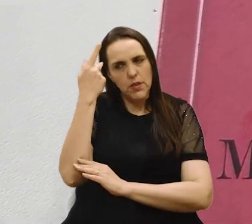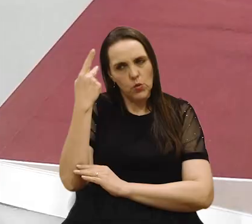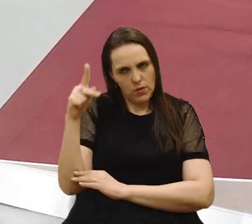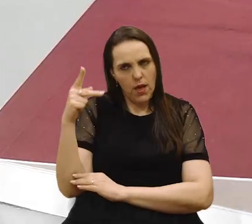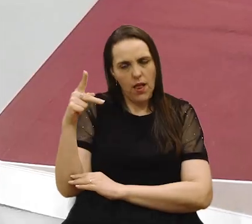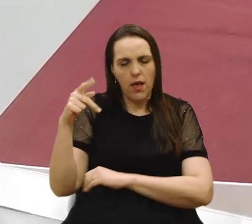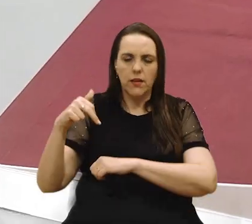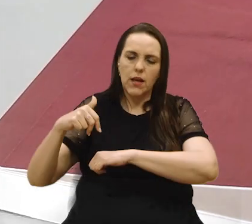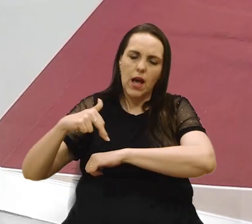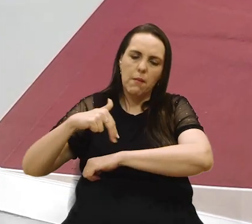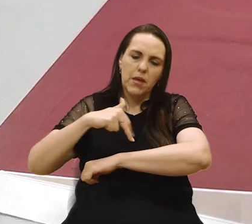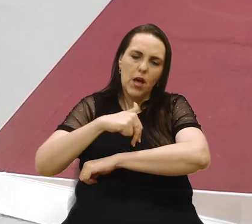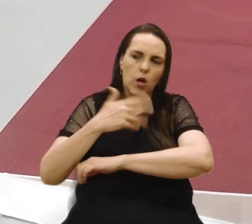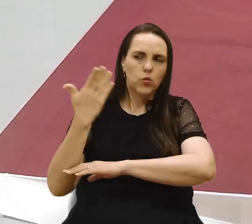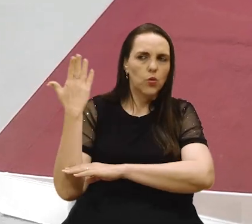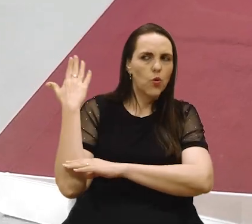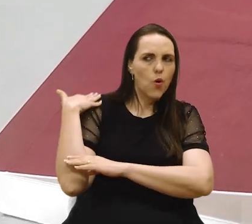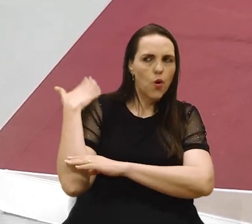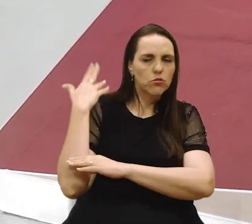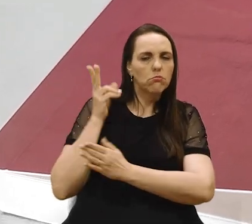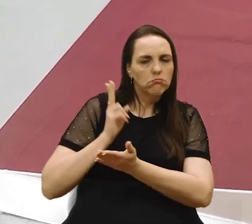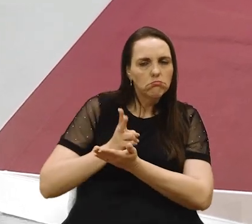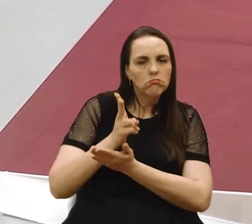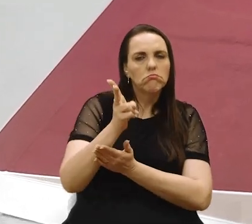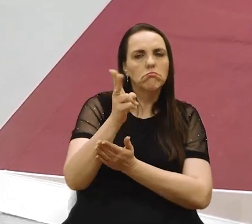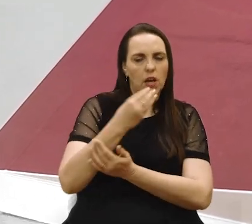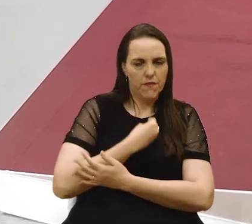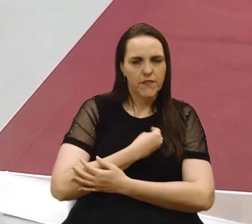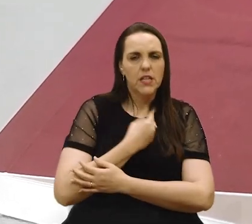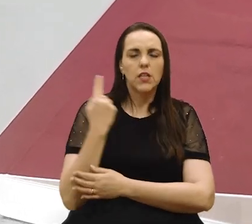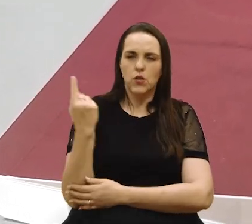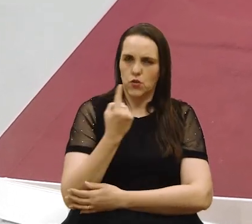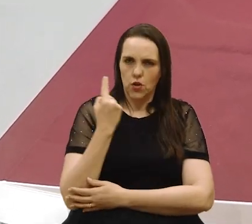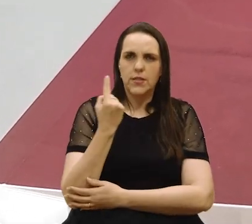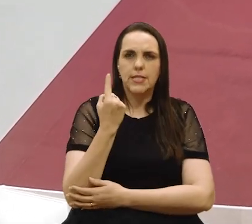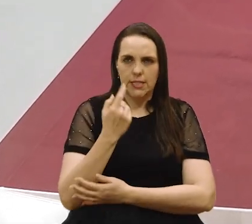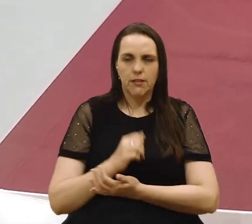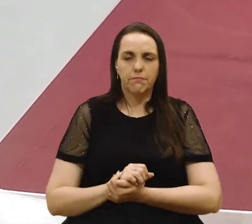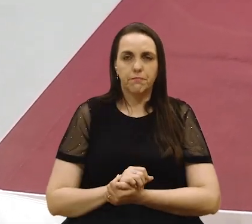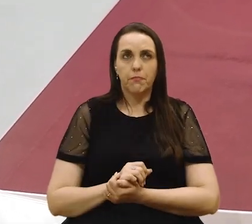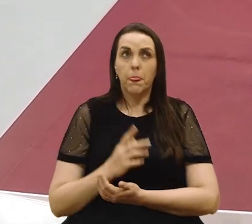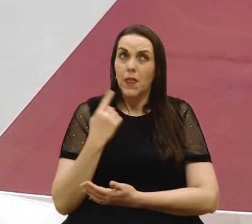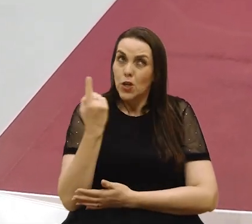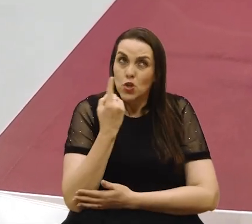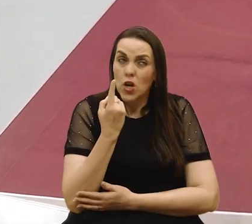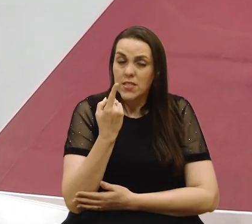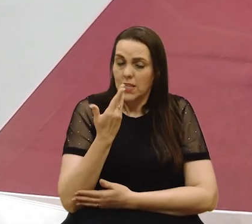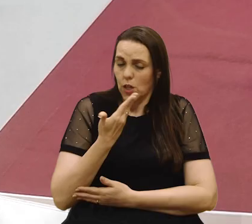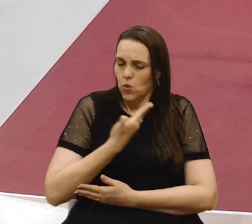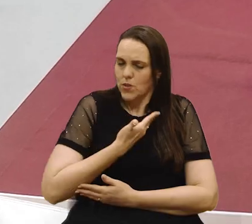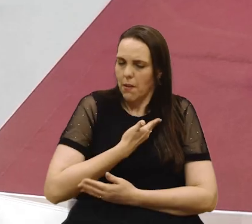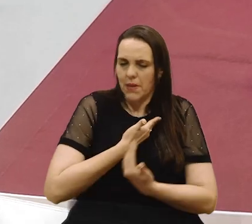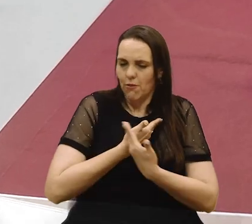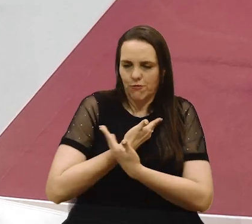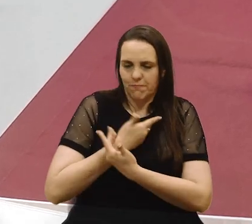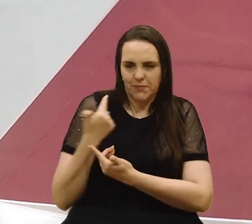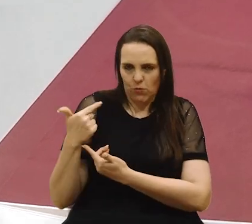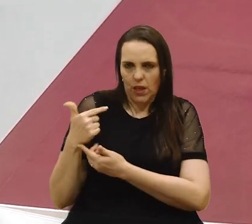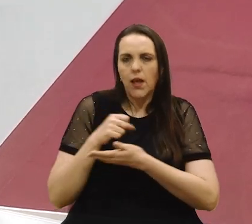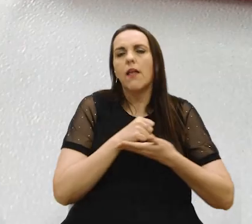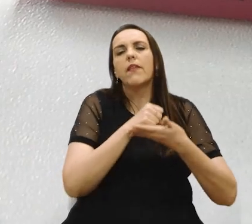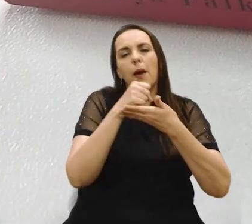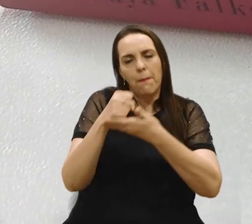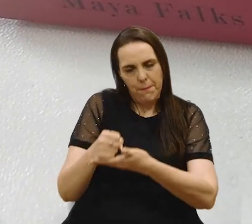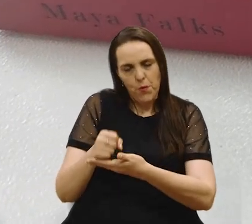Sarah, caminhando, então, de costas, seguindo em frente, sozinha, né? Sozinha no sentido dos amigos mesmo, porque ela tem